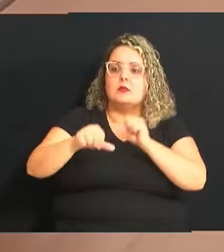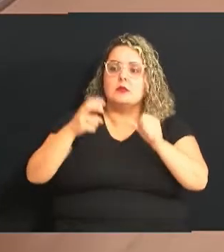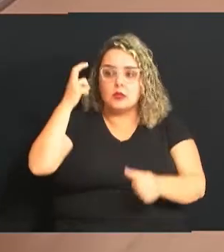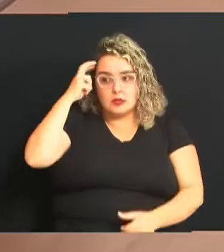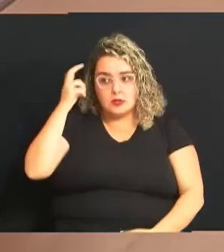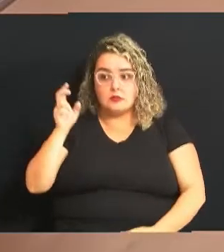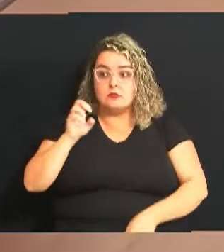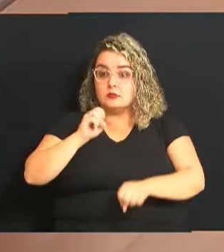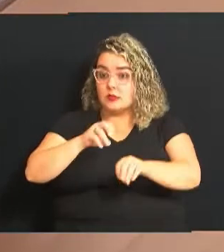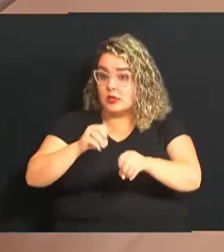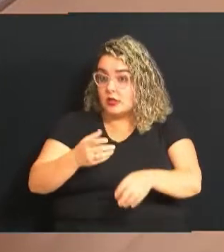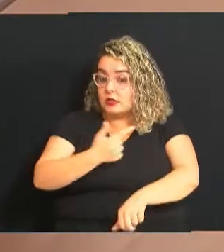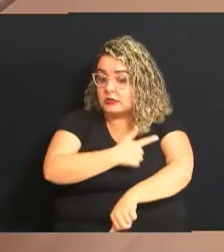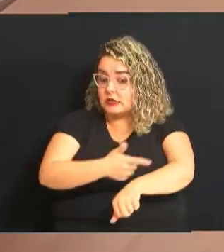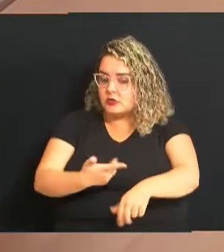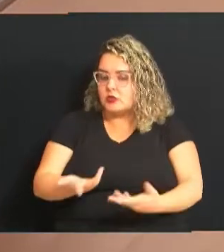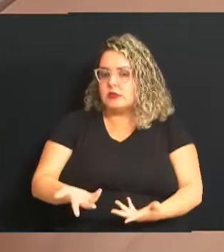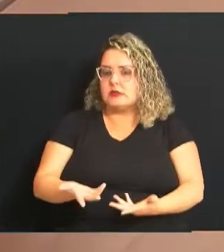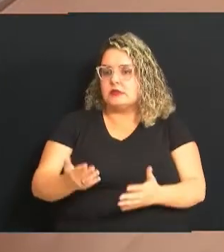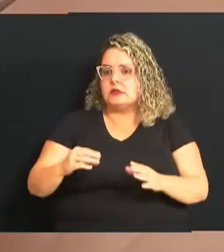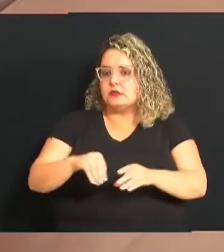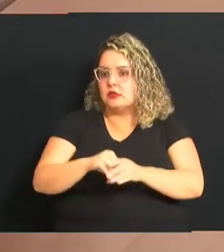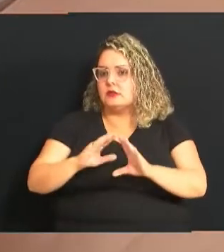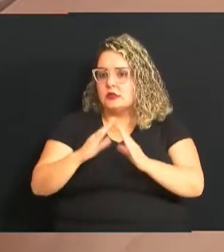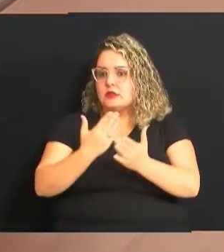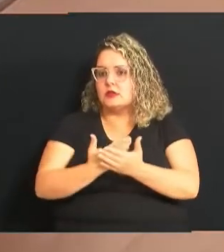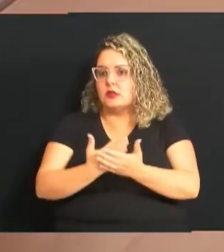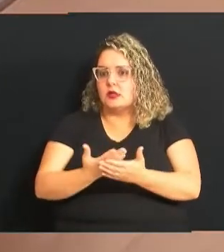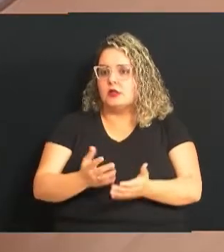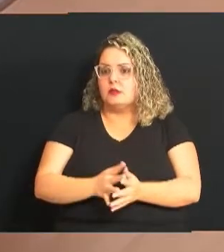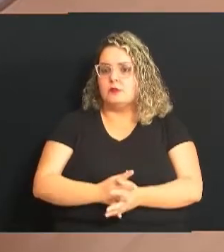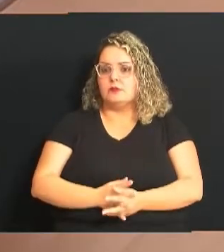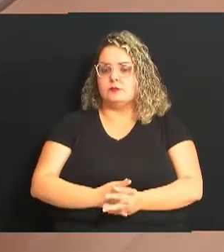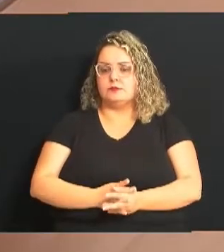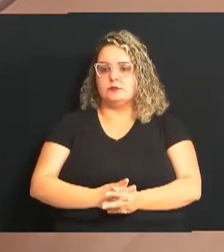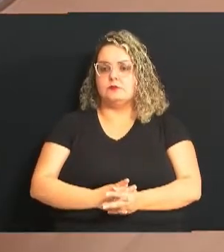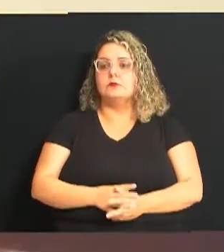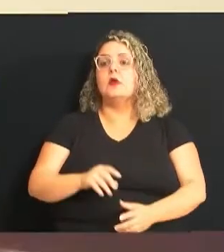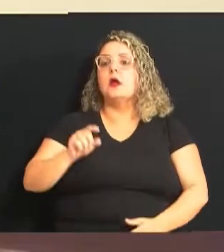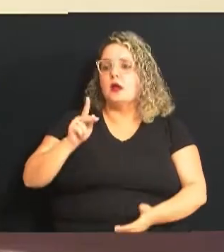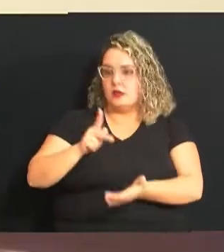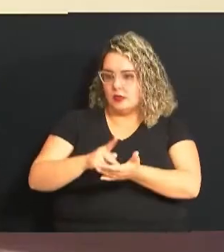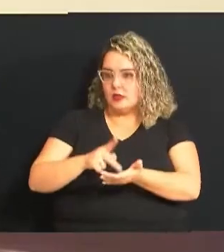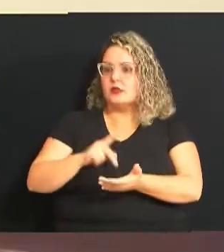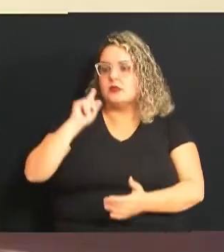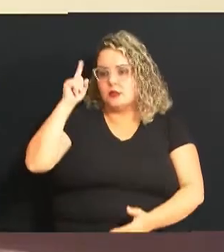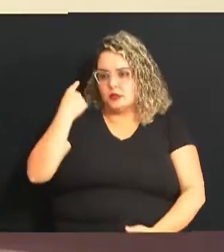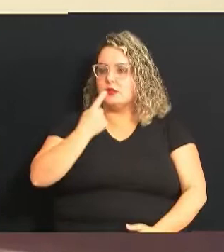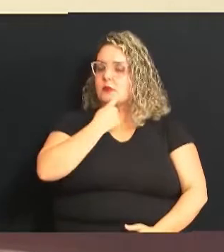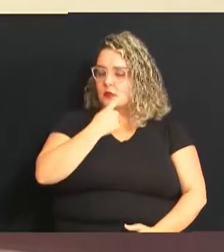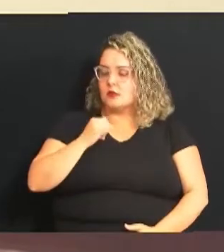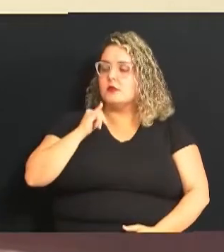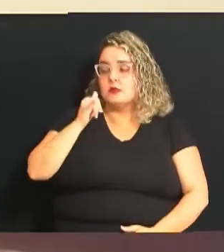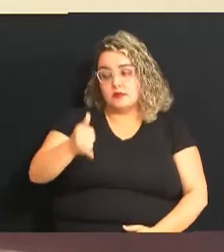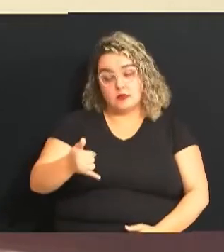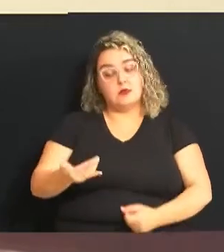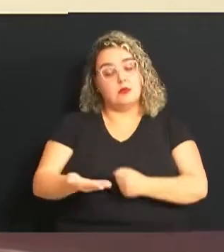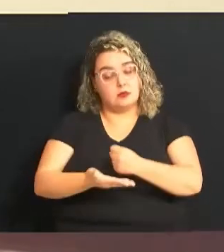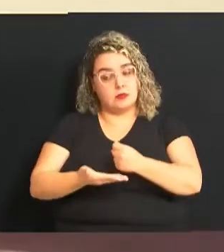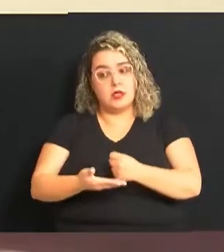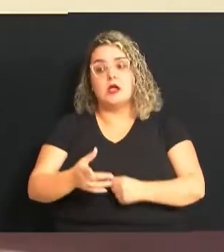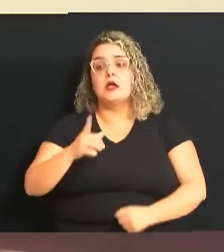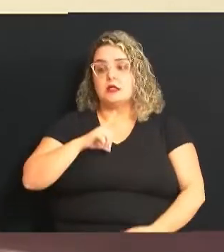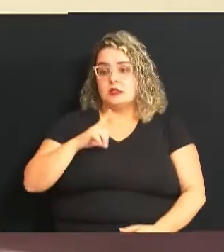da educação, na escola, alguma coisa nesse sentido? É verdade, Mina, acho que você tocou num ponto fundamental.